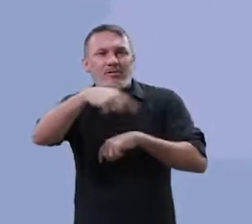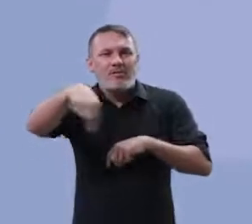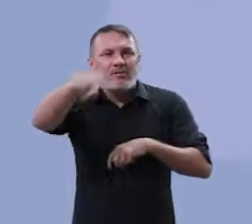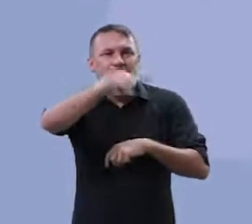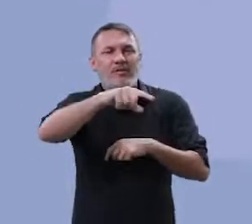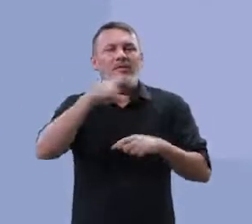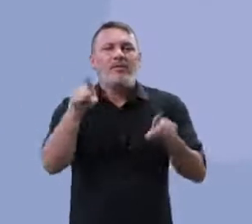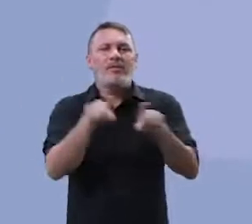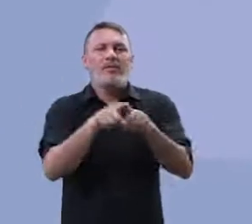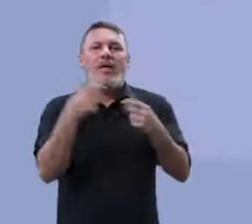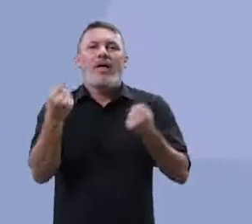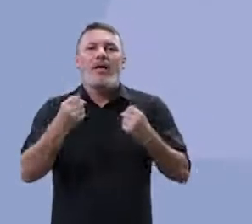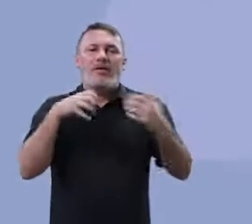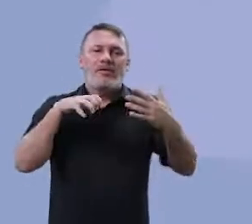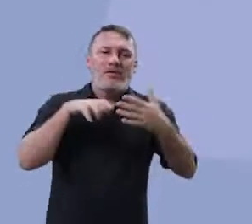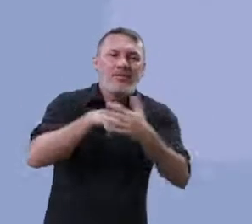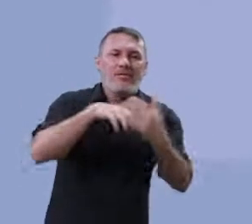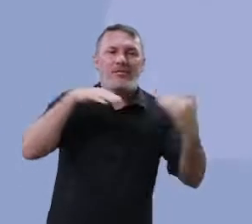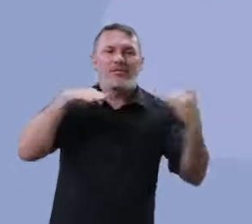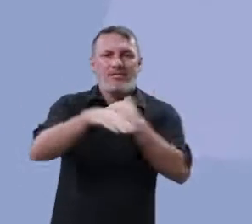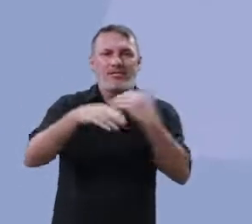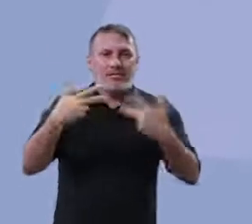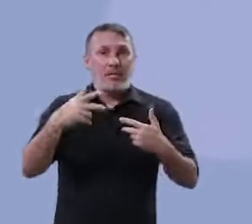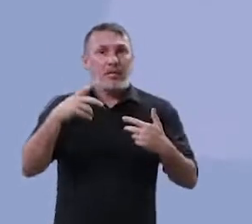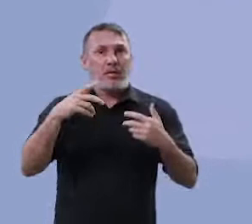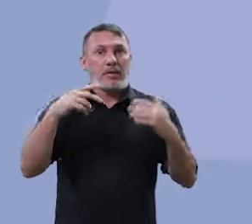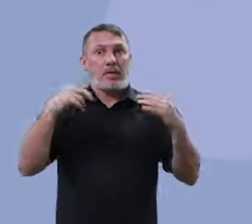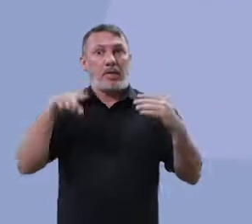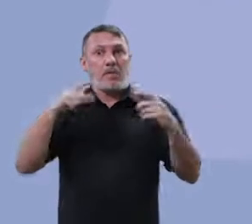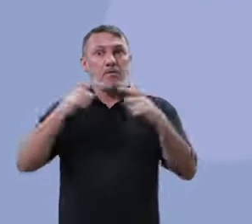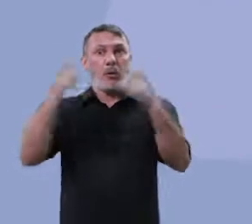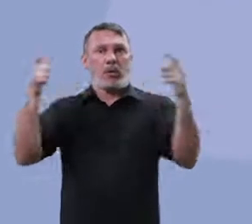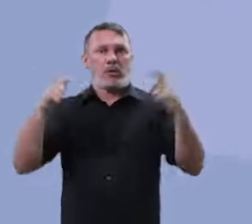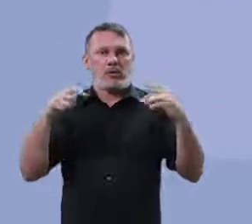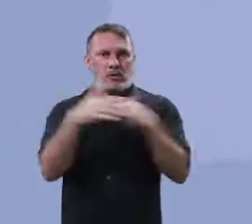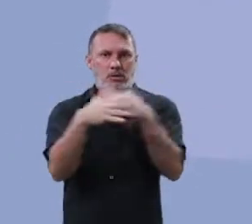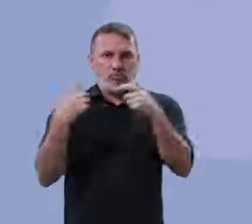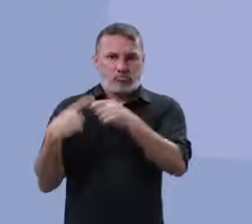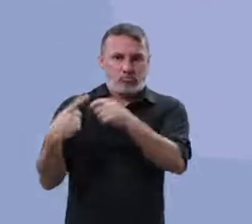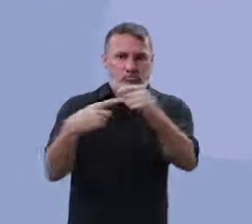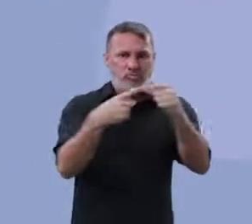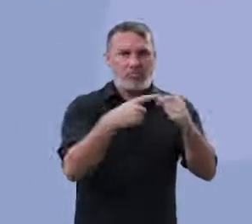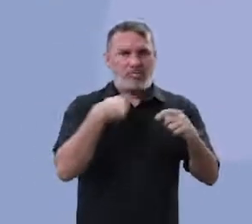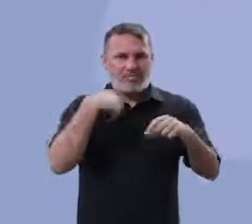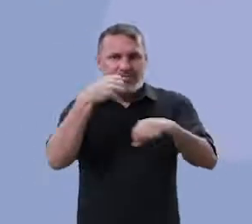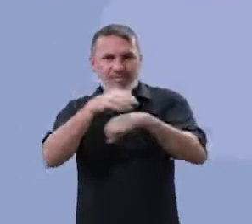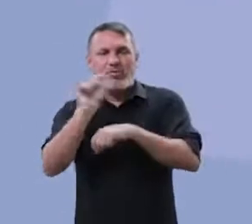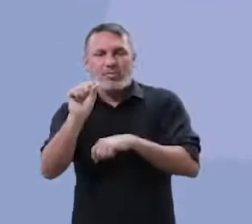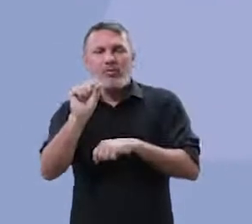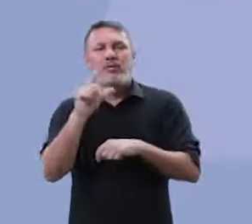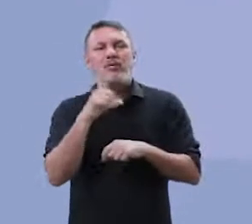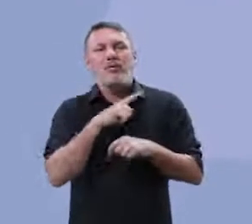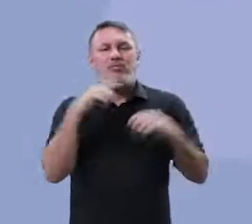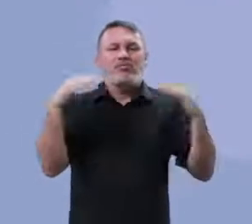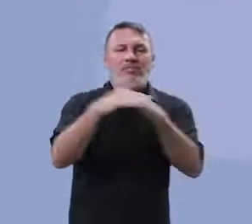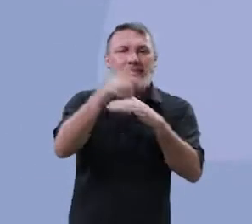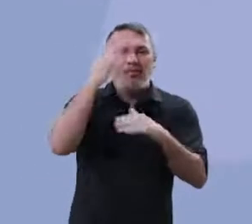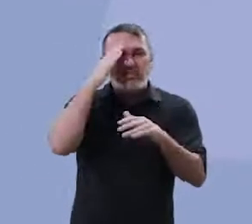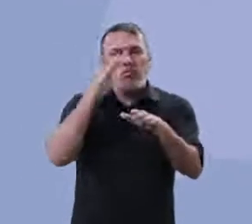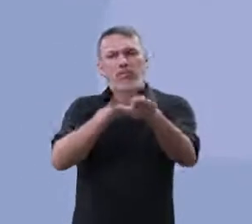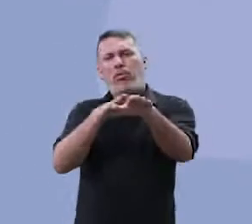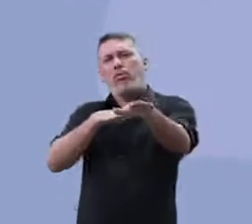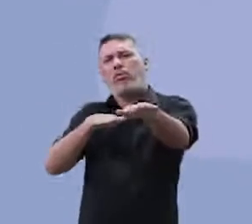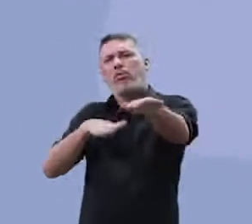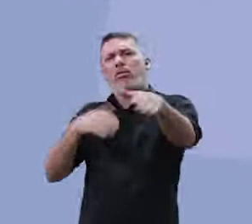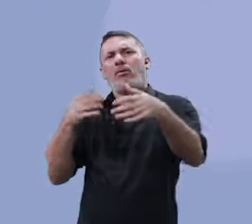vocês o seguinte, que a questão do trânsito também, que nós temos principalmente nos grandes centros, é a questão do